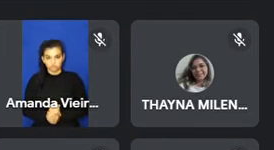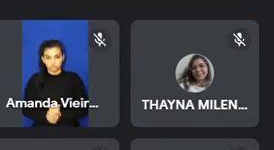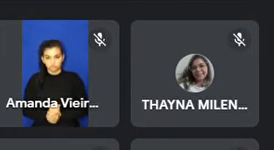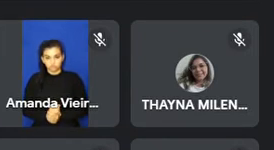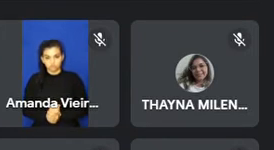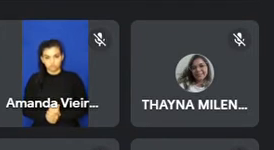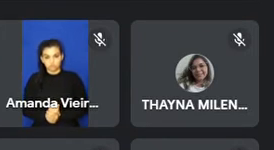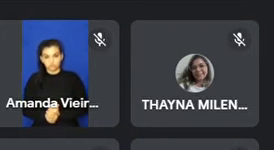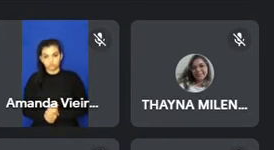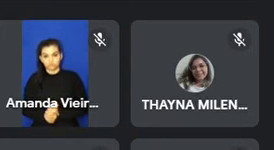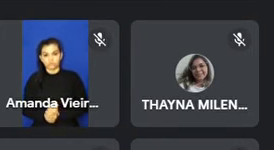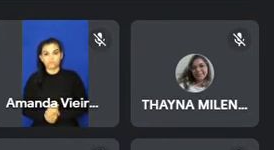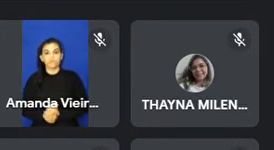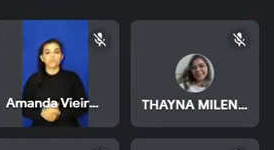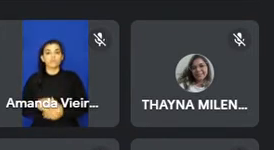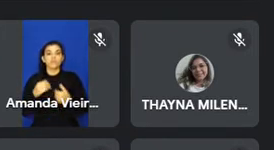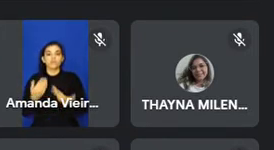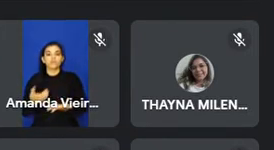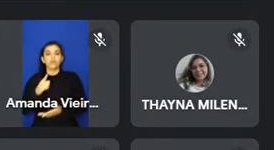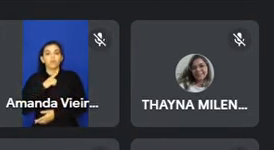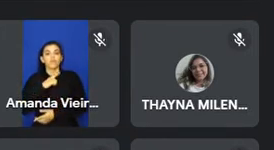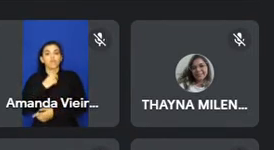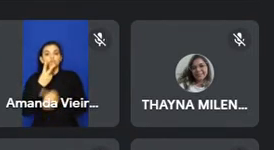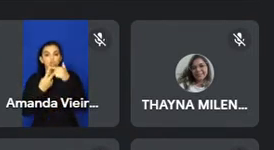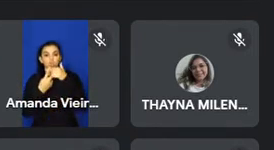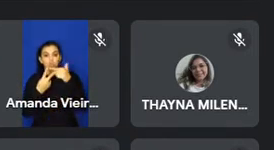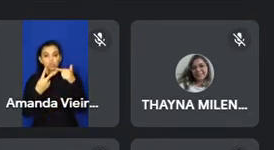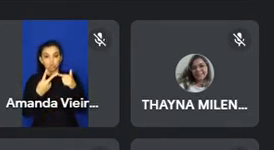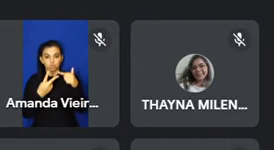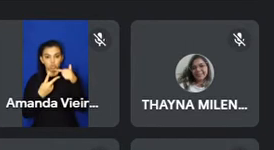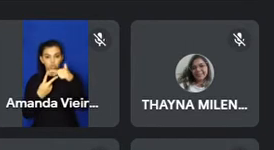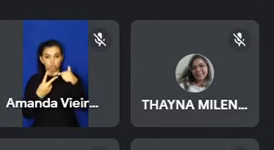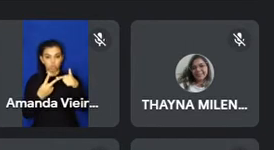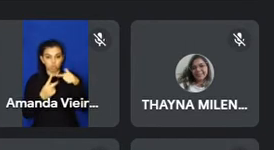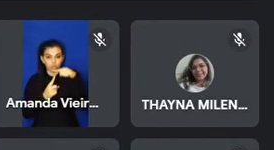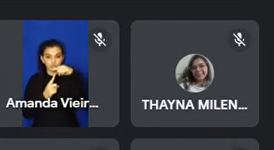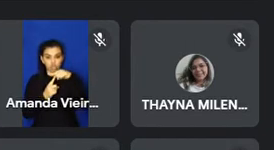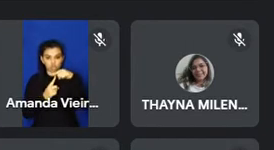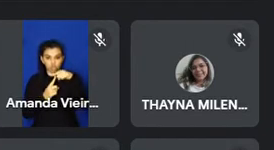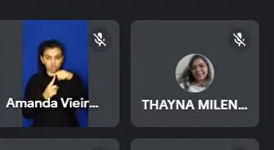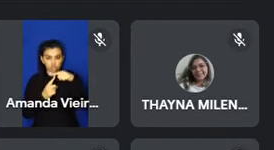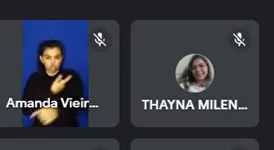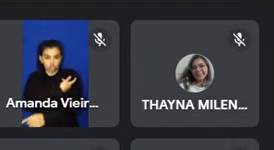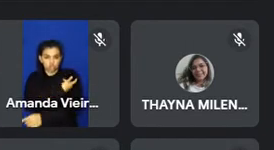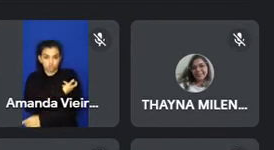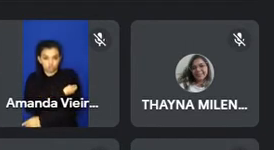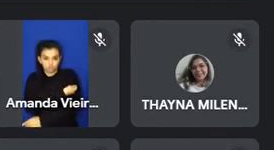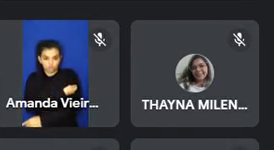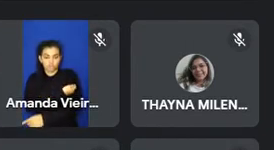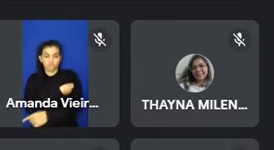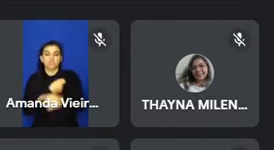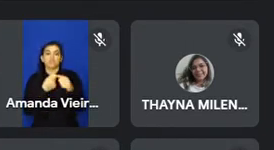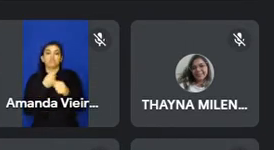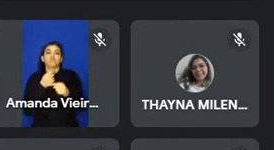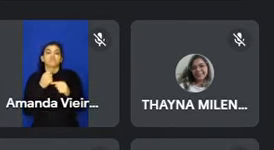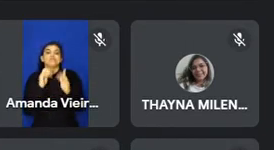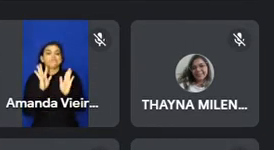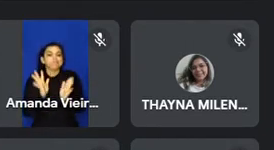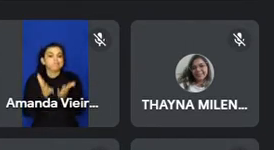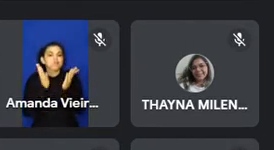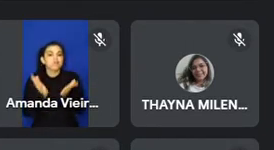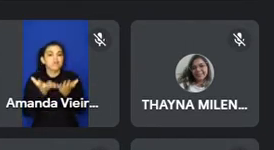Então, a gente tem dois tipos de imunização, né? Duas formas de induzir o nosso sistema imune a combater